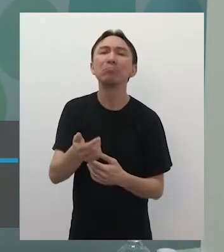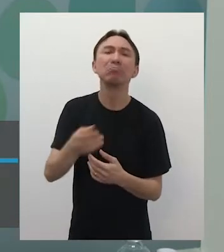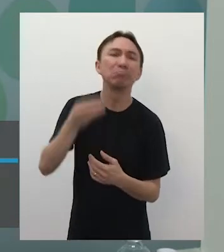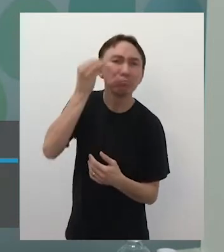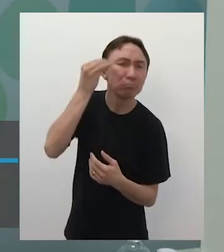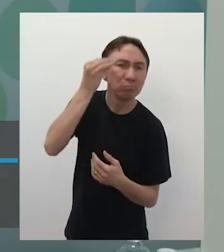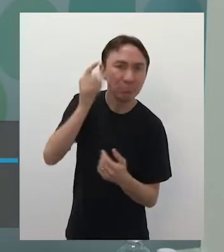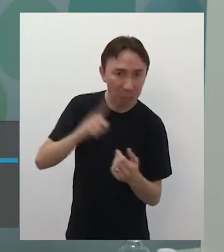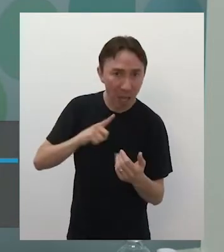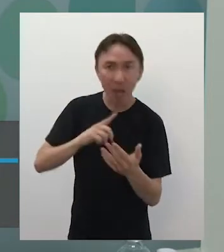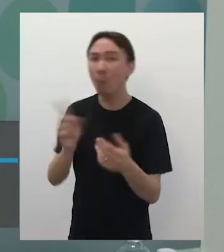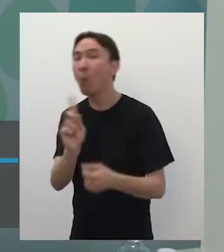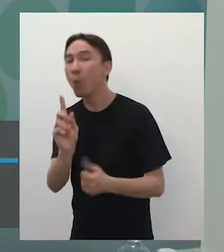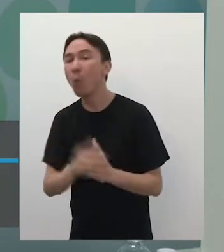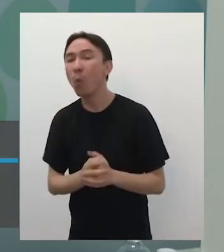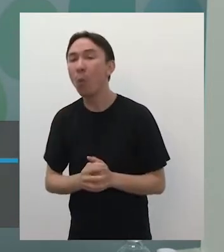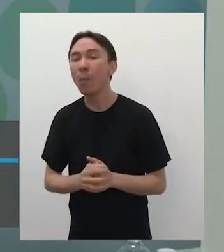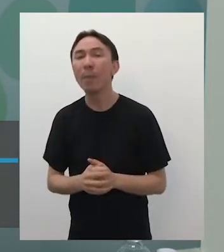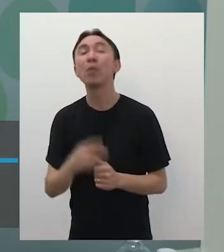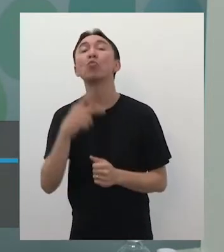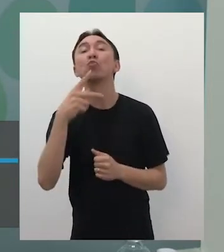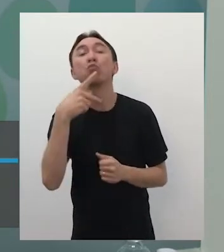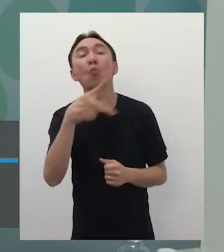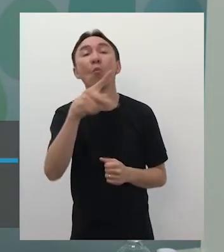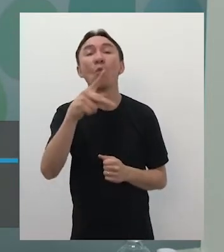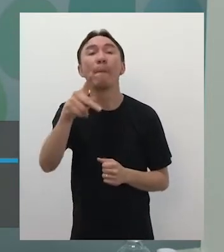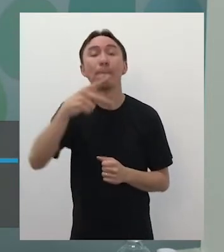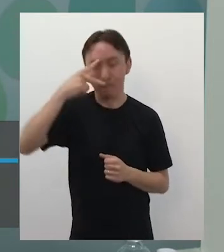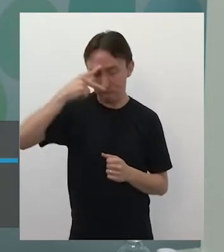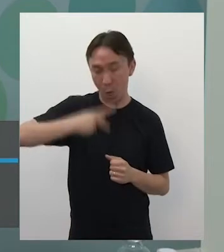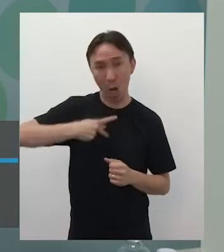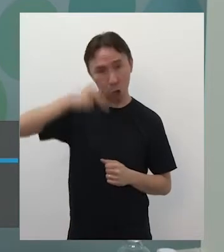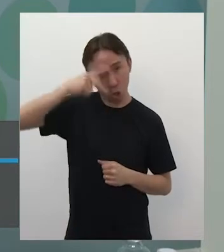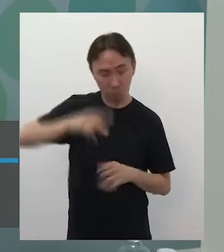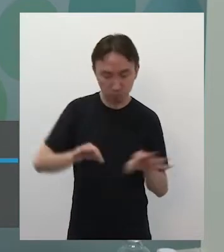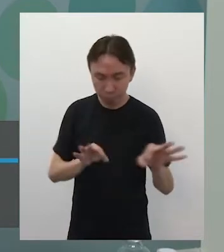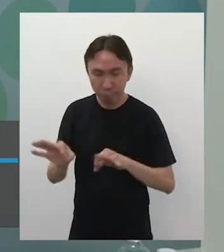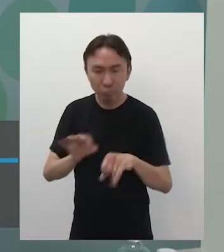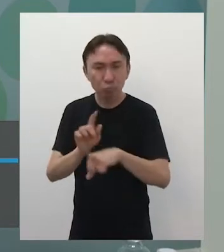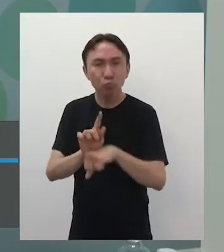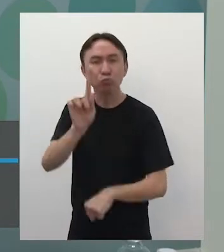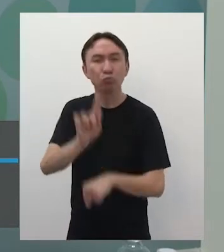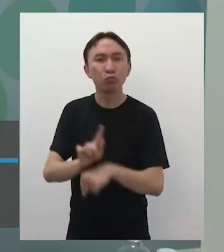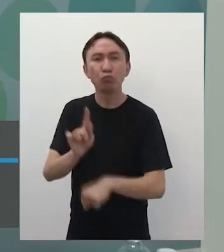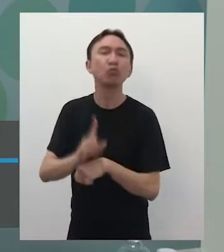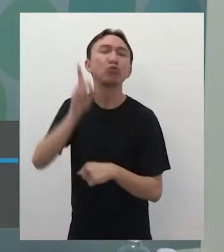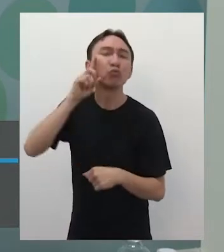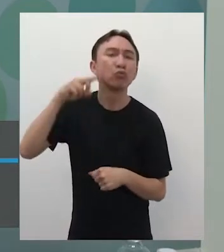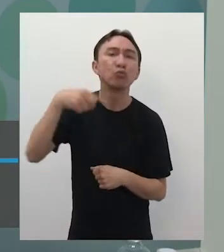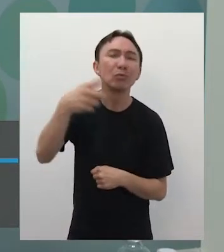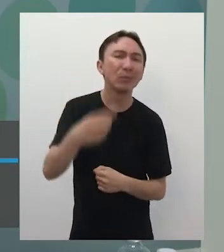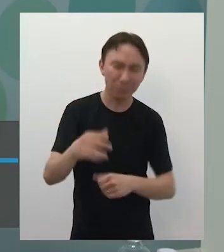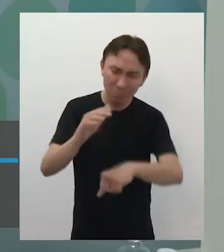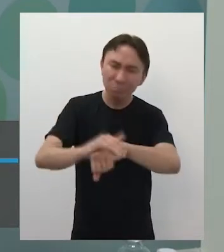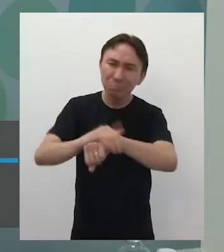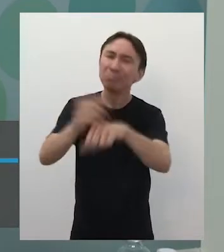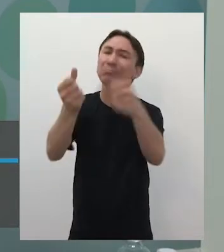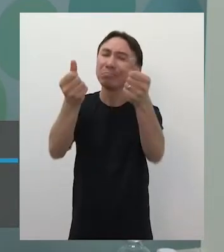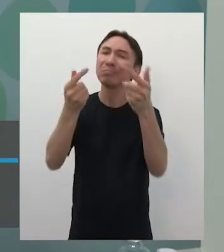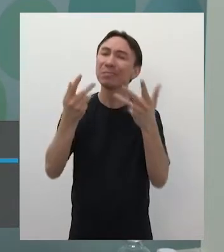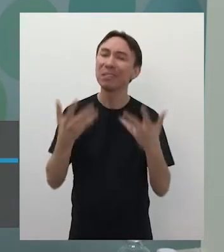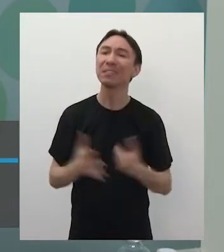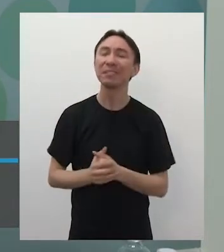para a gente aí a sua experiência em torno dessa macrocompetência autogestão. E você que nos assiste, teria